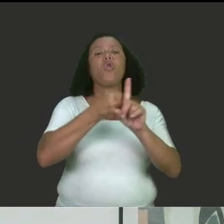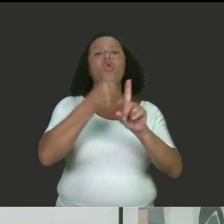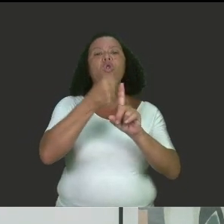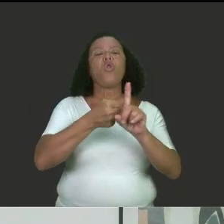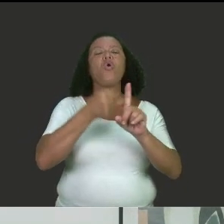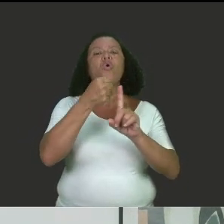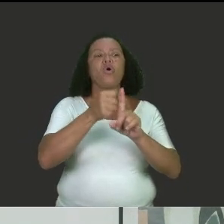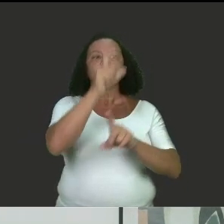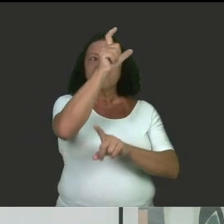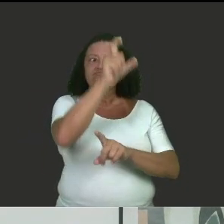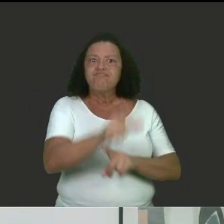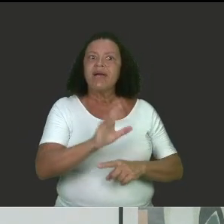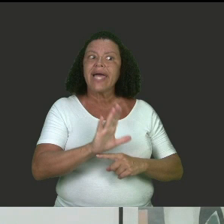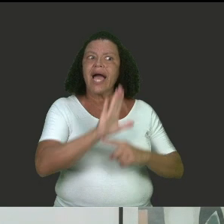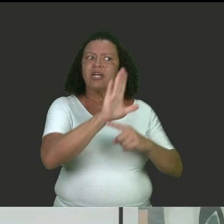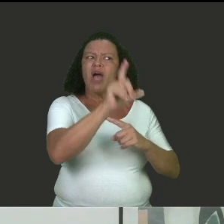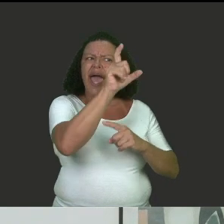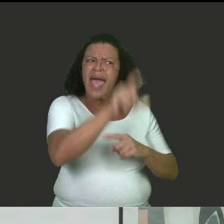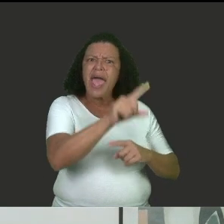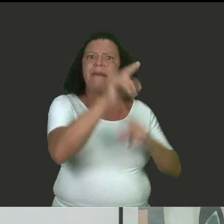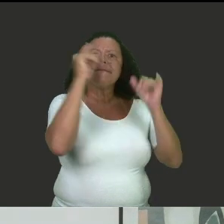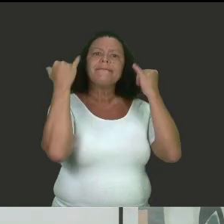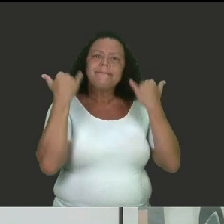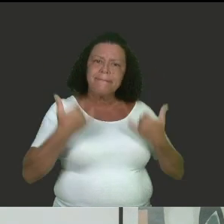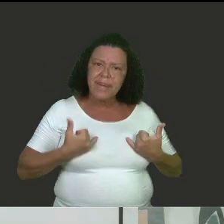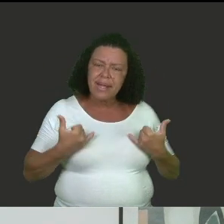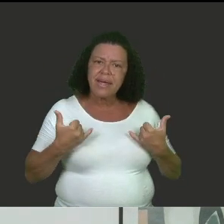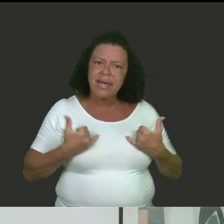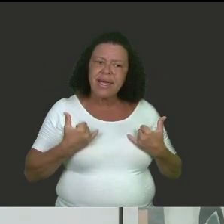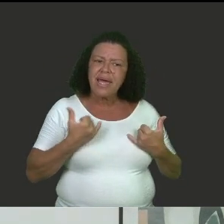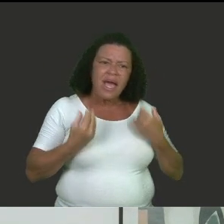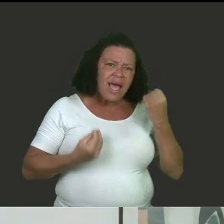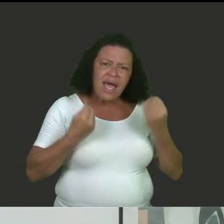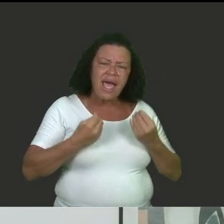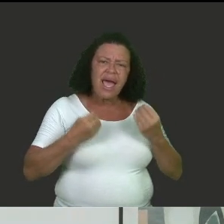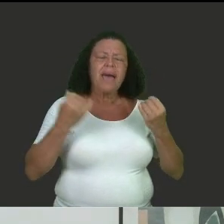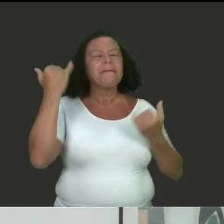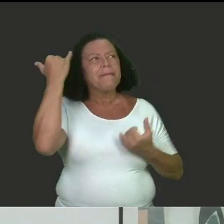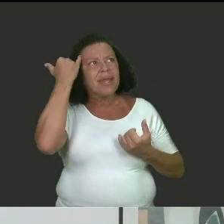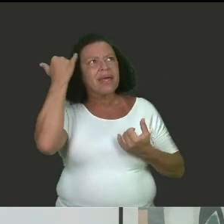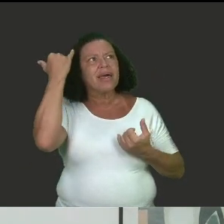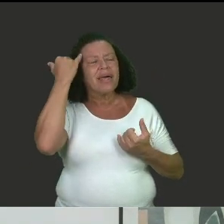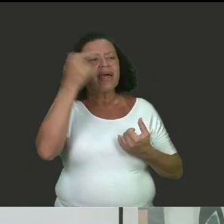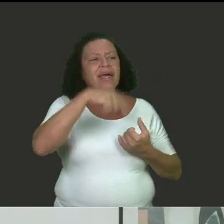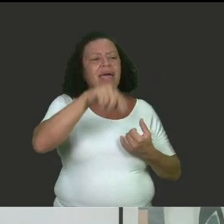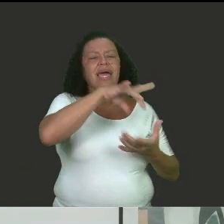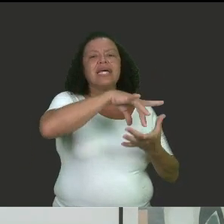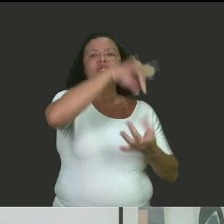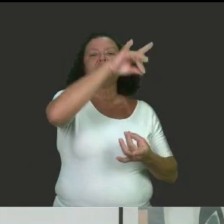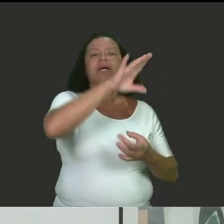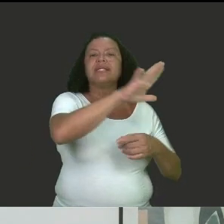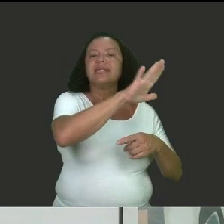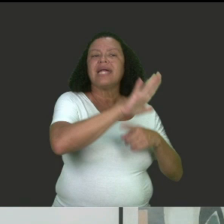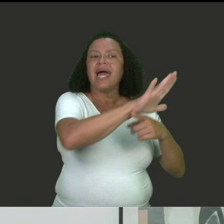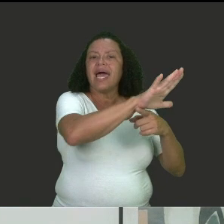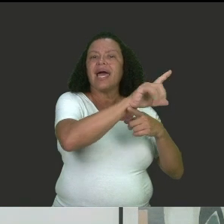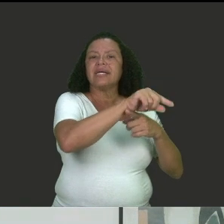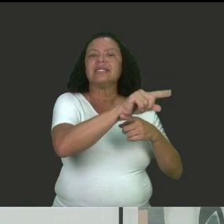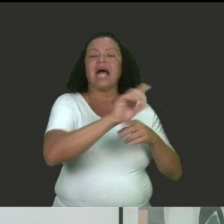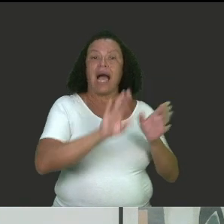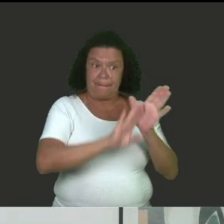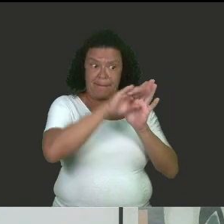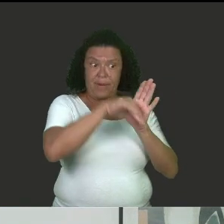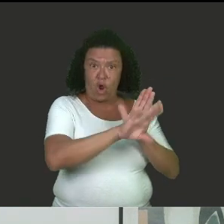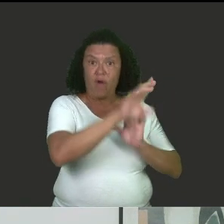e preguiçoso a estrada do trabalho e da edificação espiritual. A expiação é a